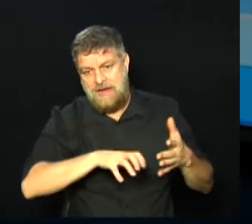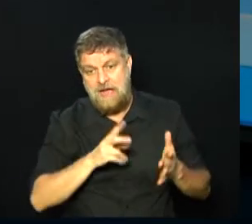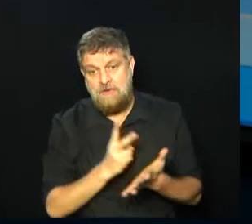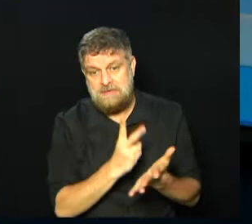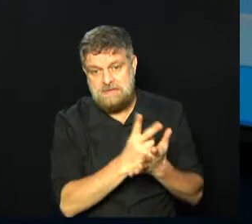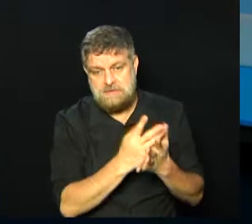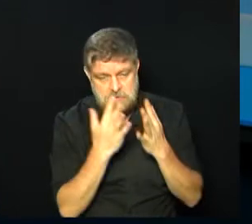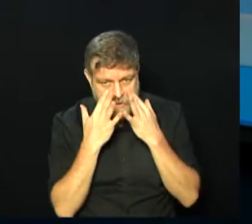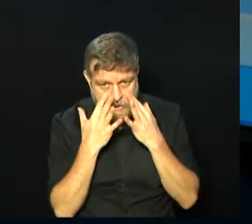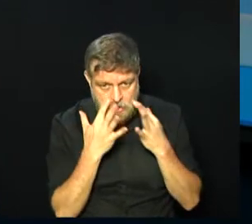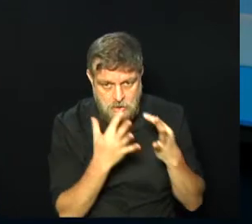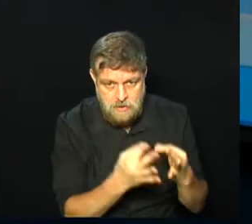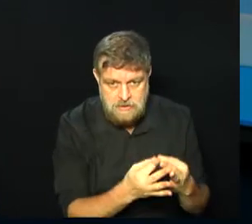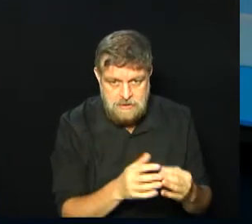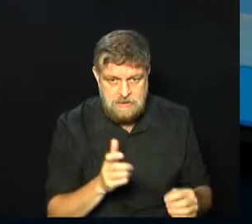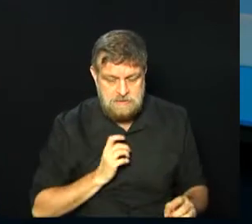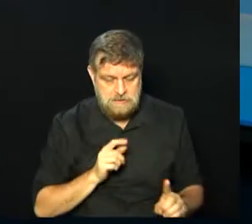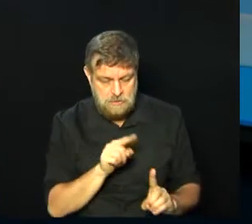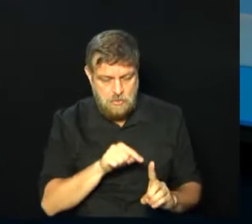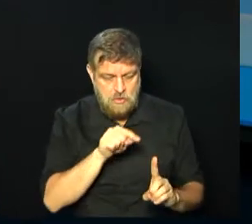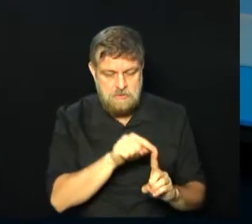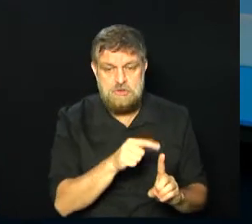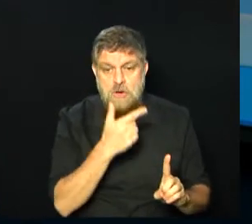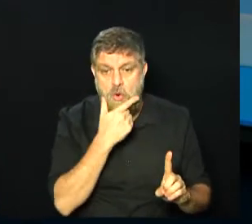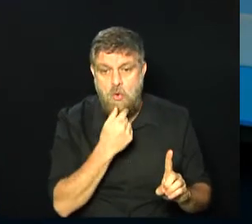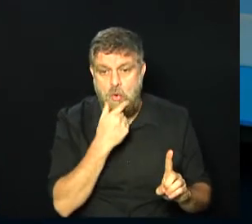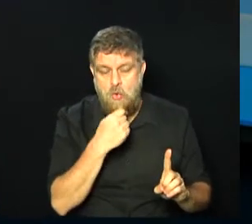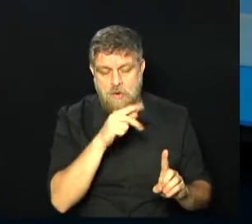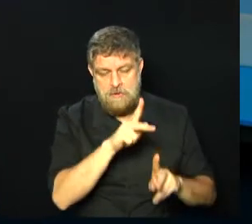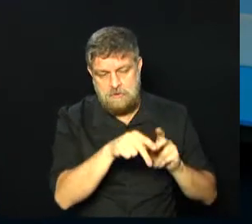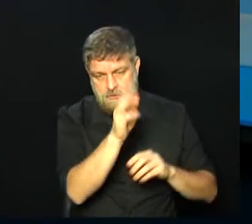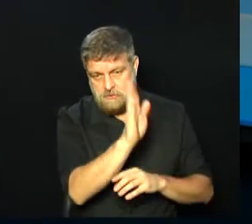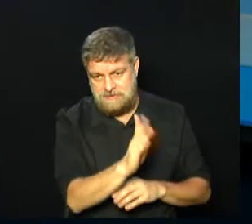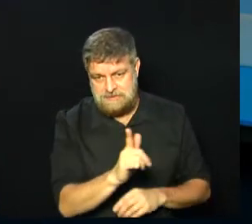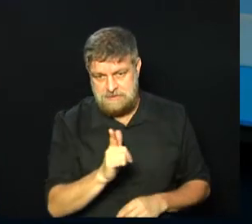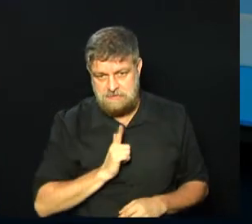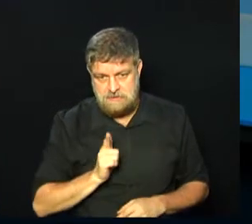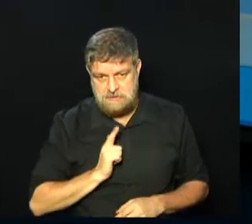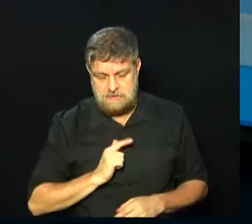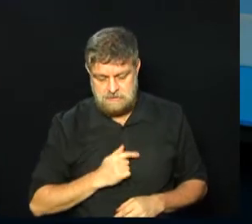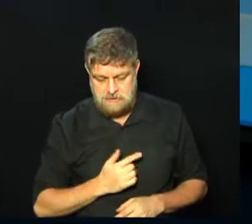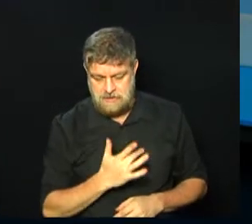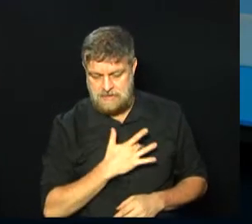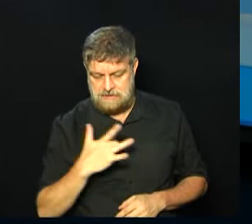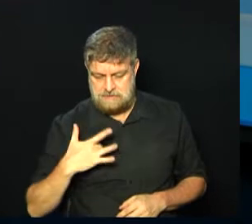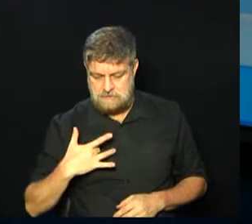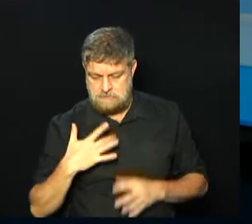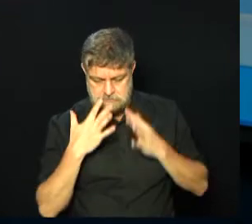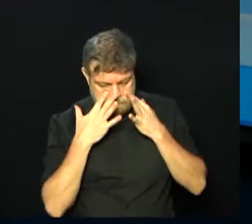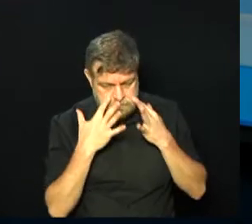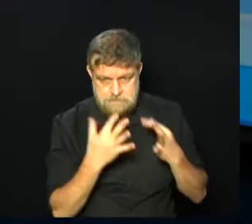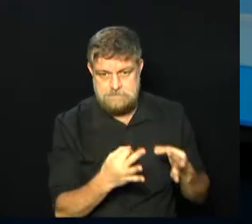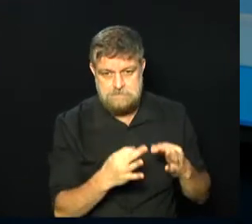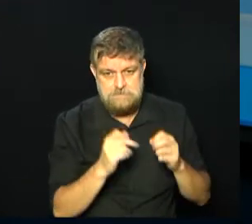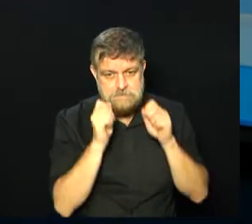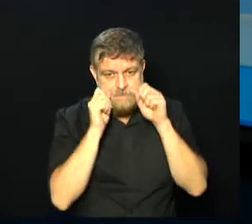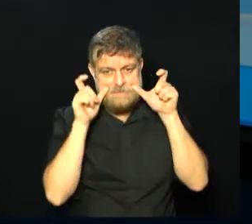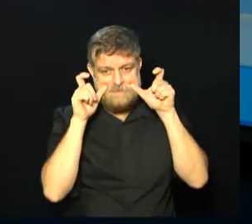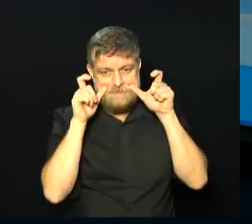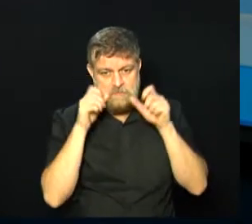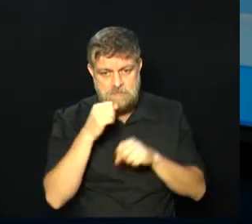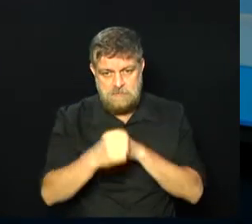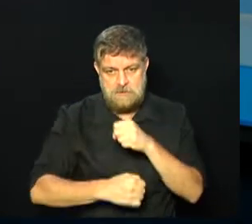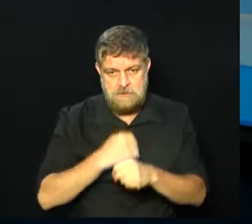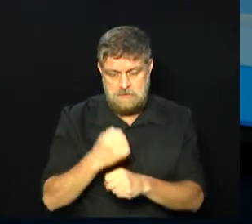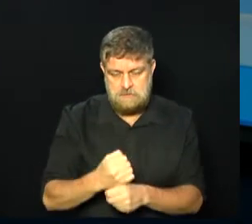dedicado a sensibilizar os homens brasileiros a darem mais atenção à sua saúde. Em